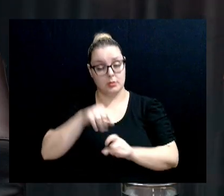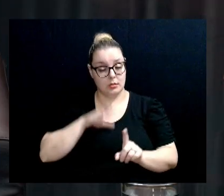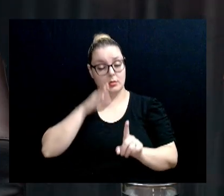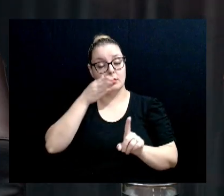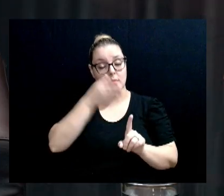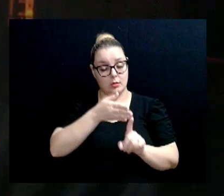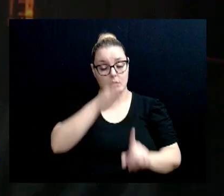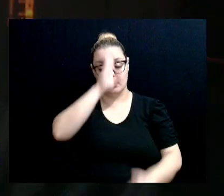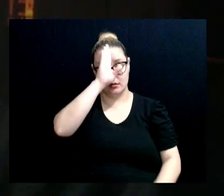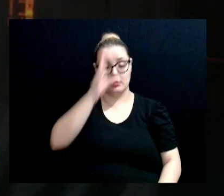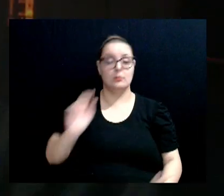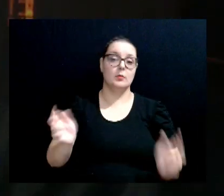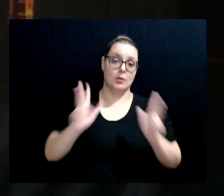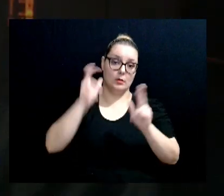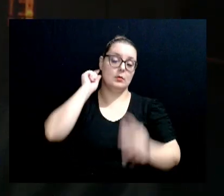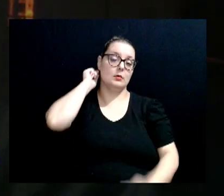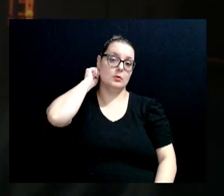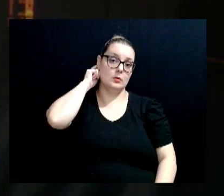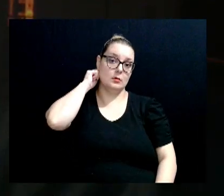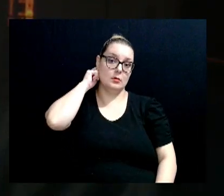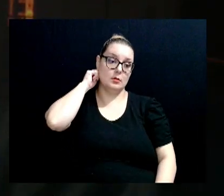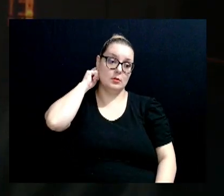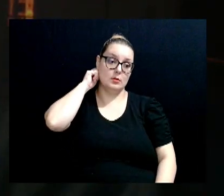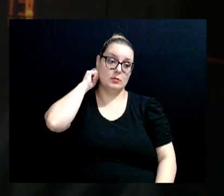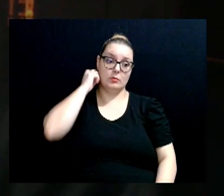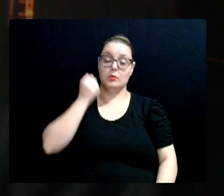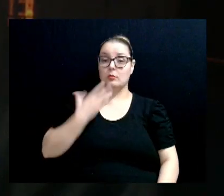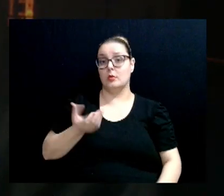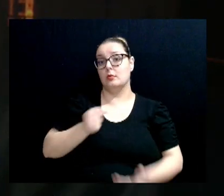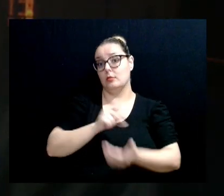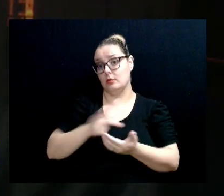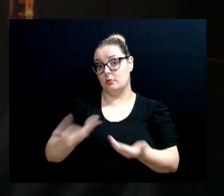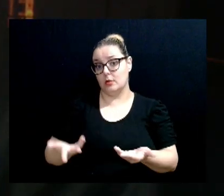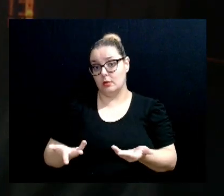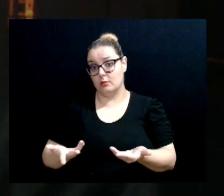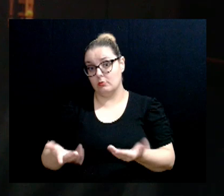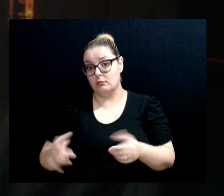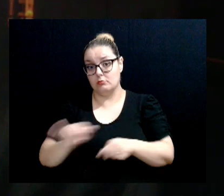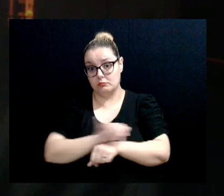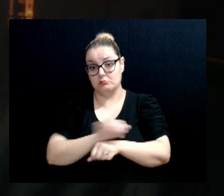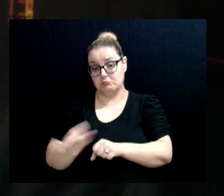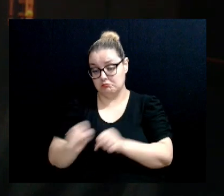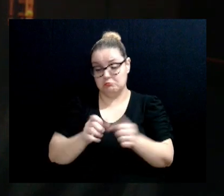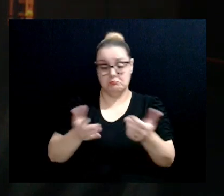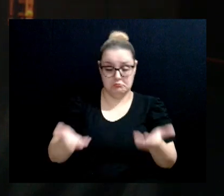mesmo. Muito bem. Os aplicativos, gente, embora sejam ferramentas poderosas, né? A gente